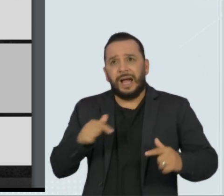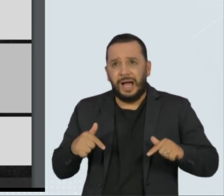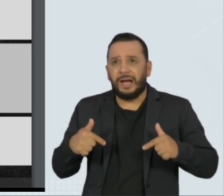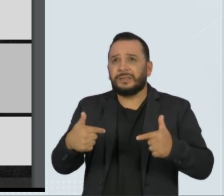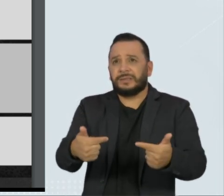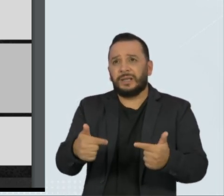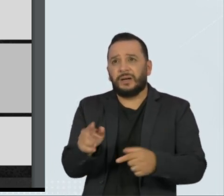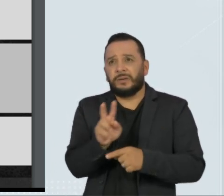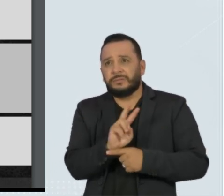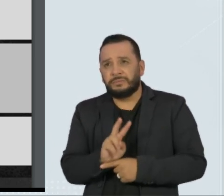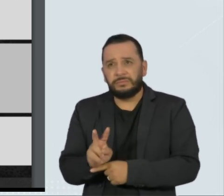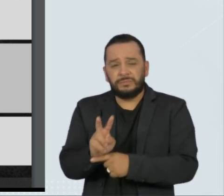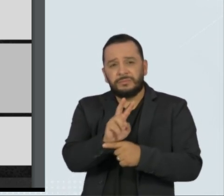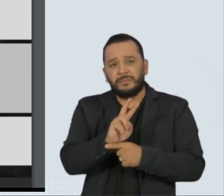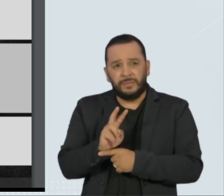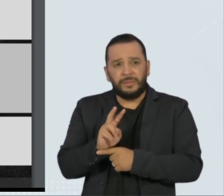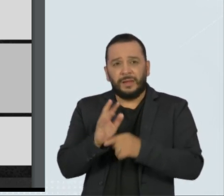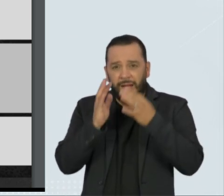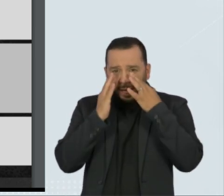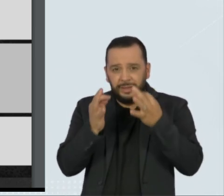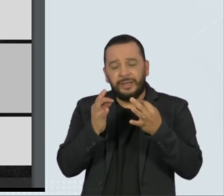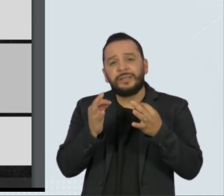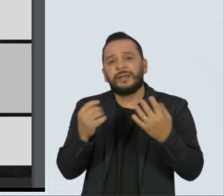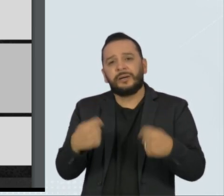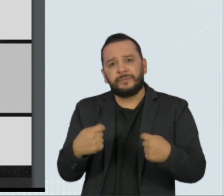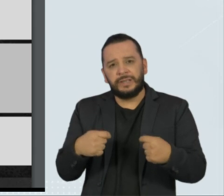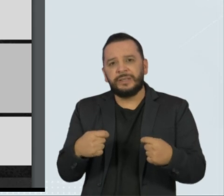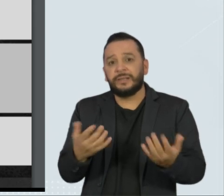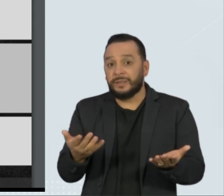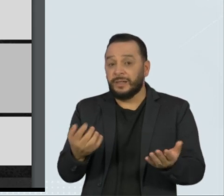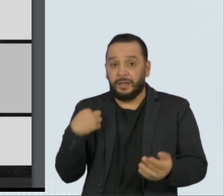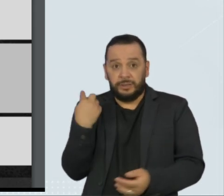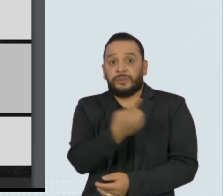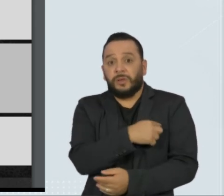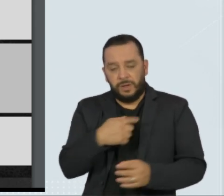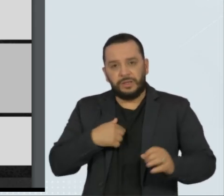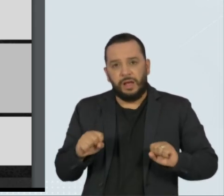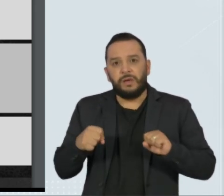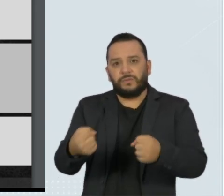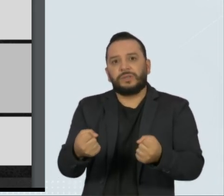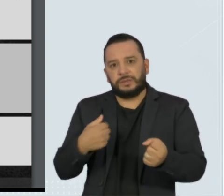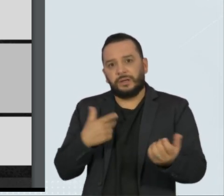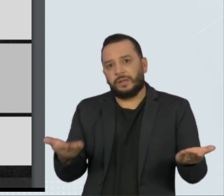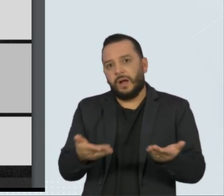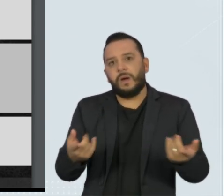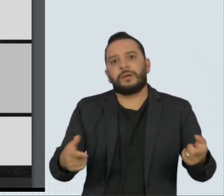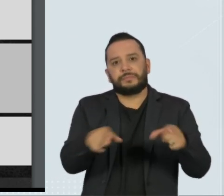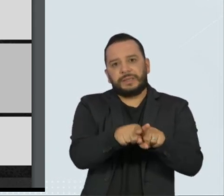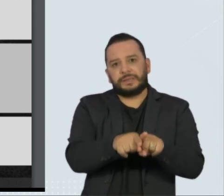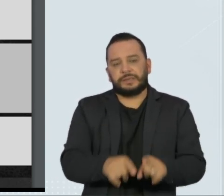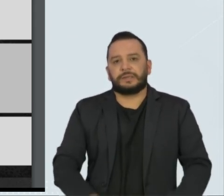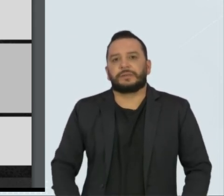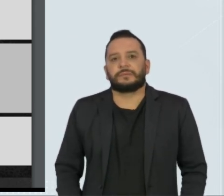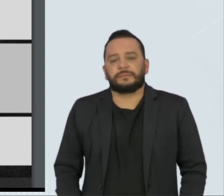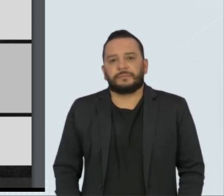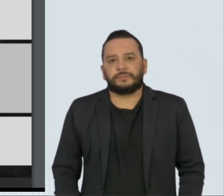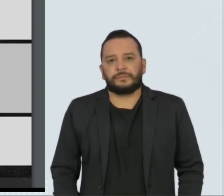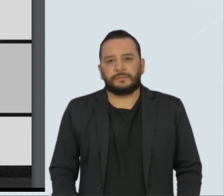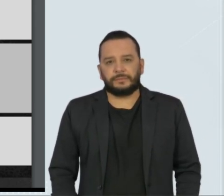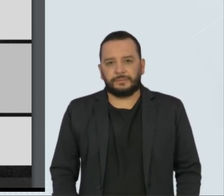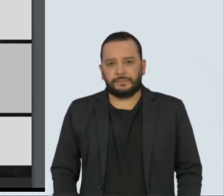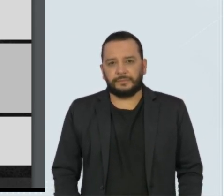de vigilância. E é isso que nós estamos reforçando com essa parceria. Próximo.